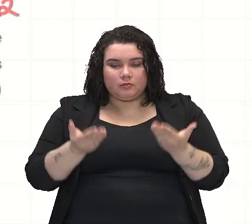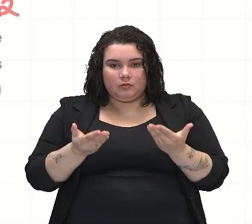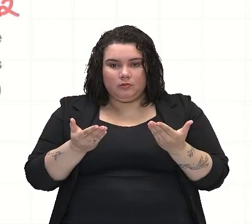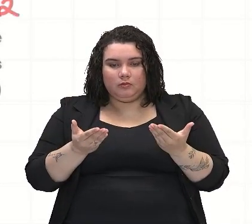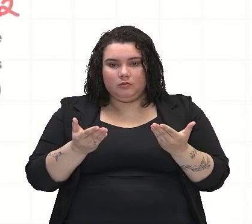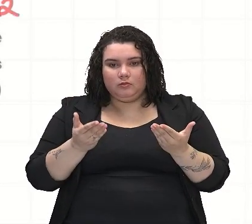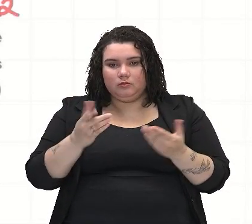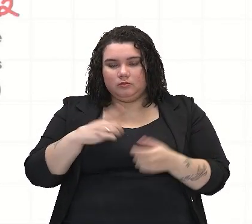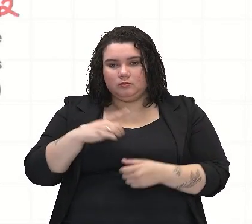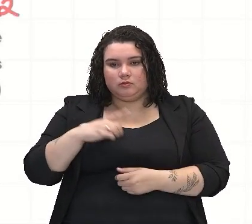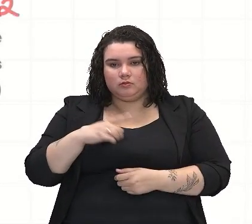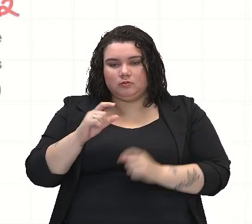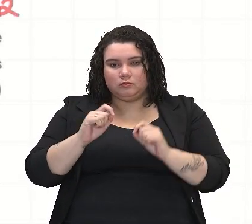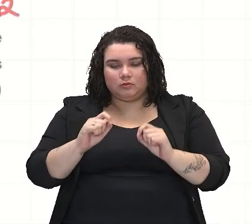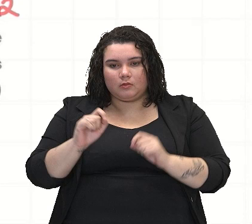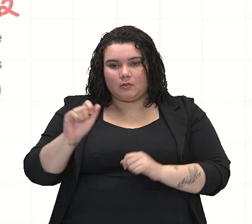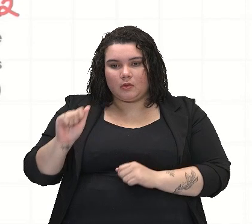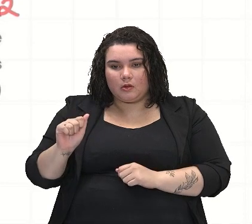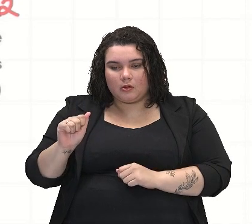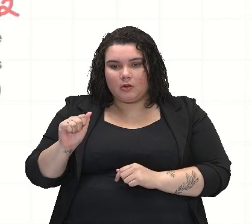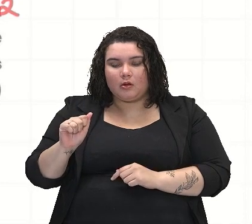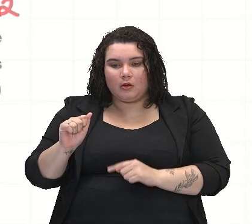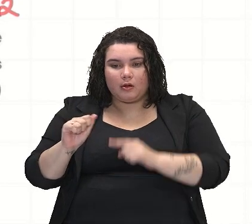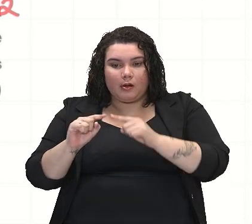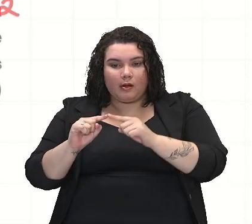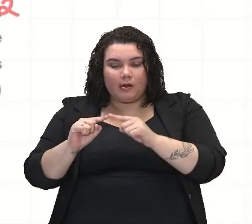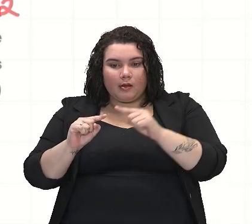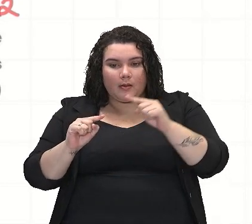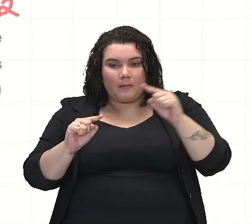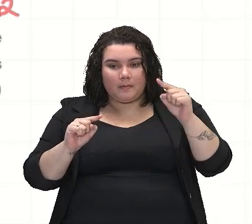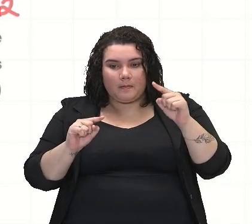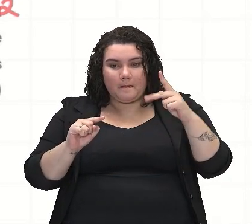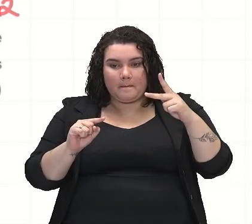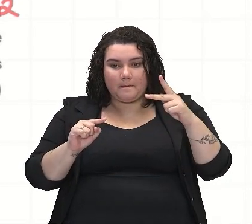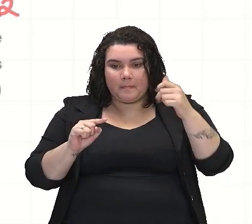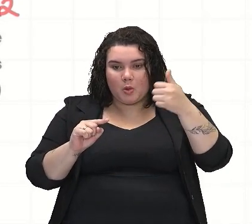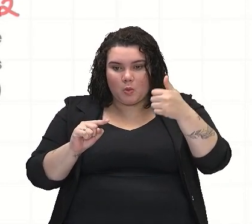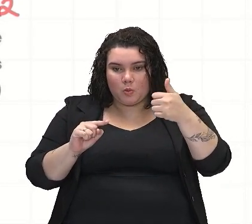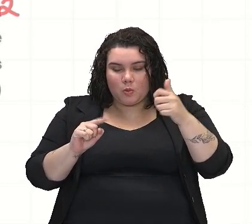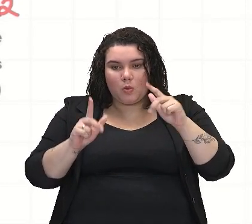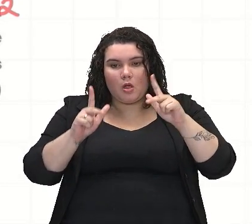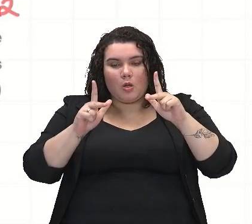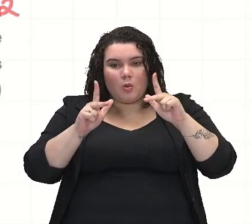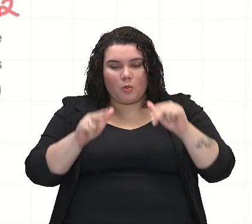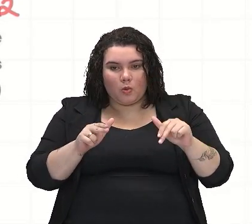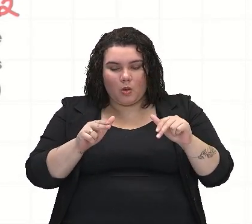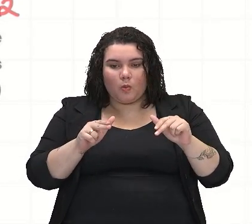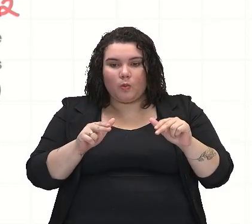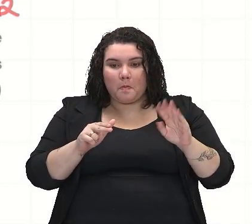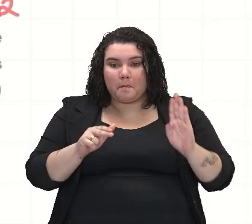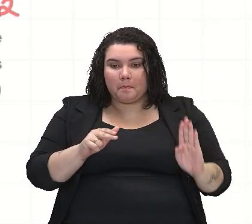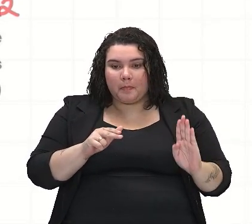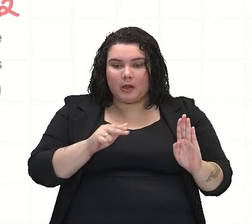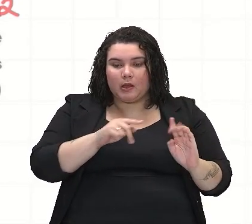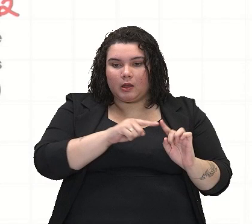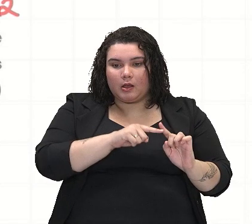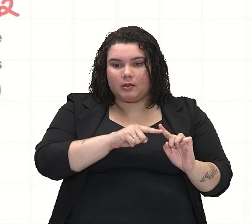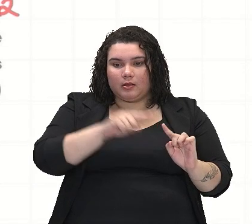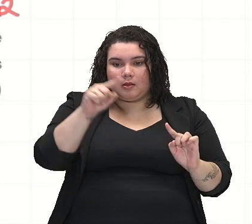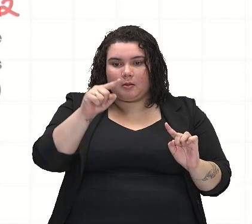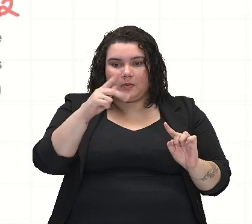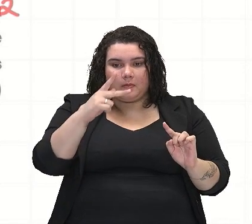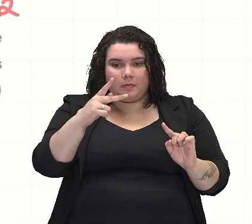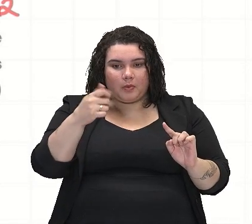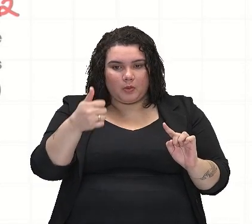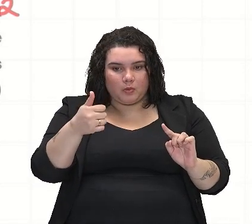A até P1, tá? É a mesma de B até P1, ou de P1